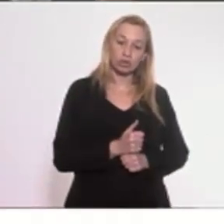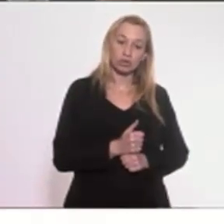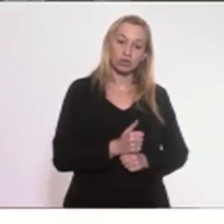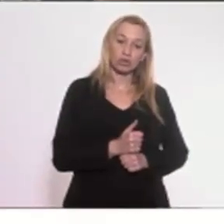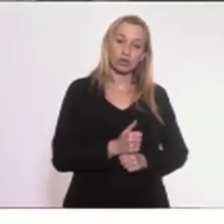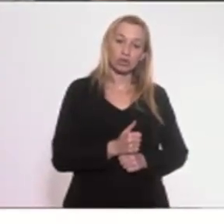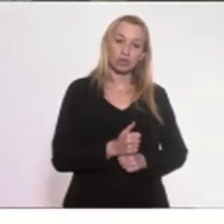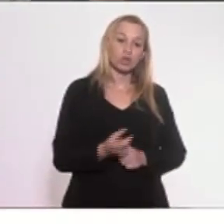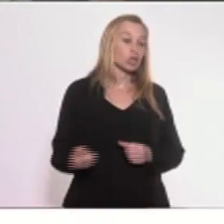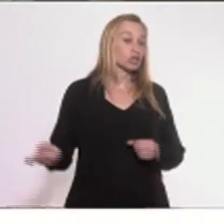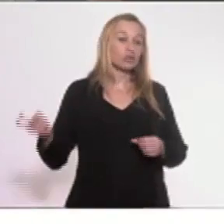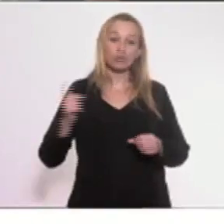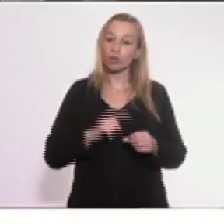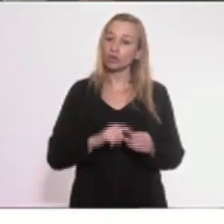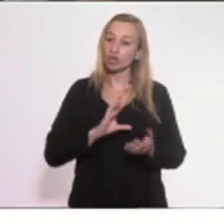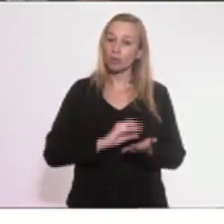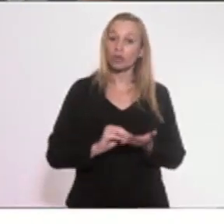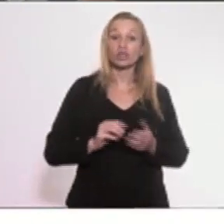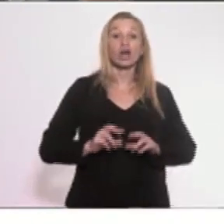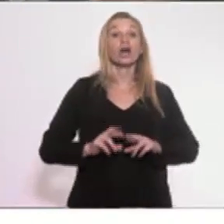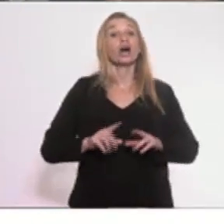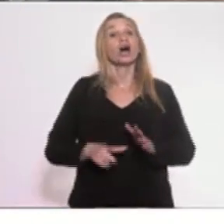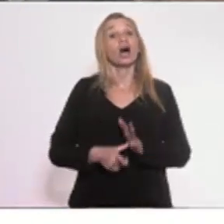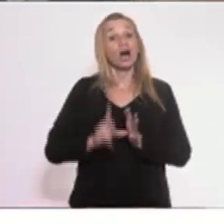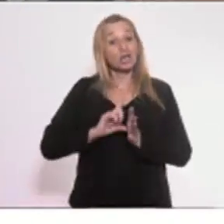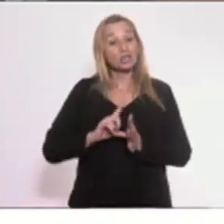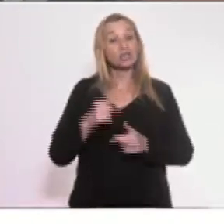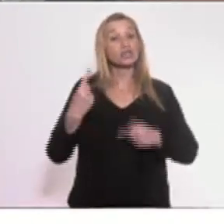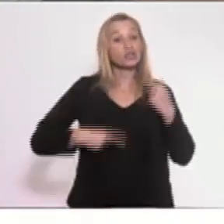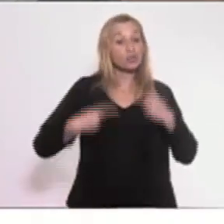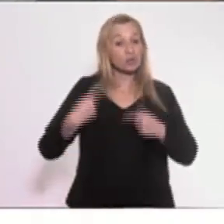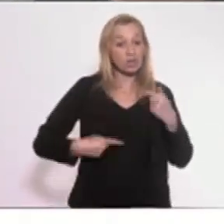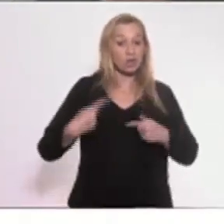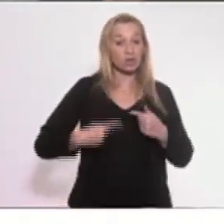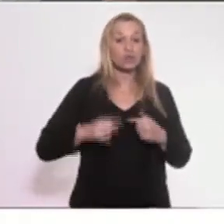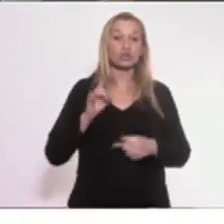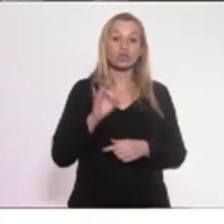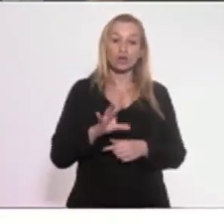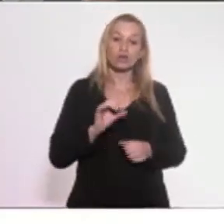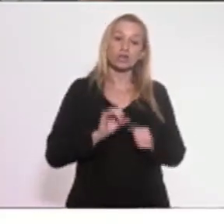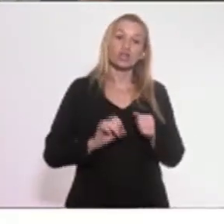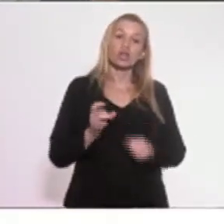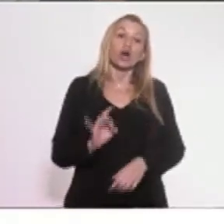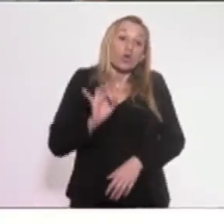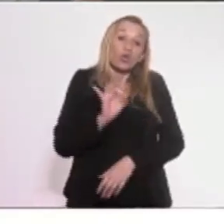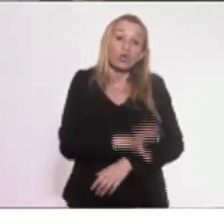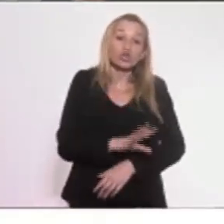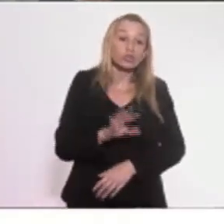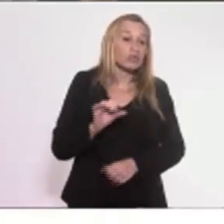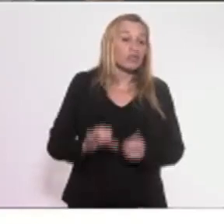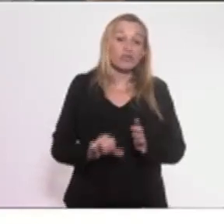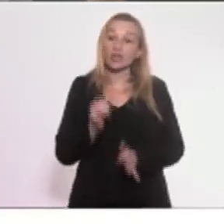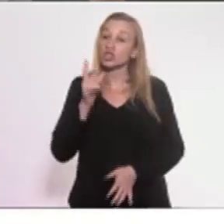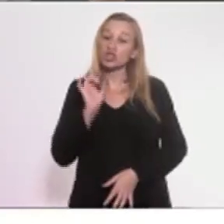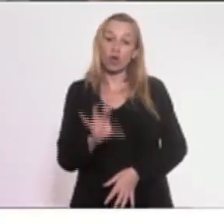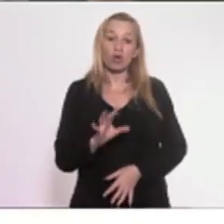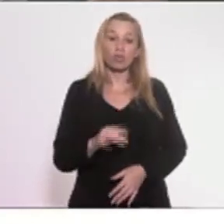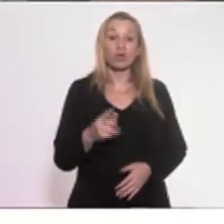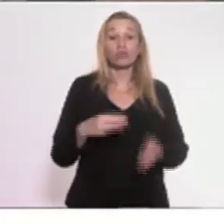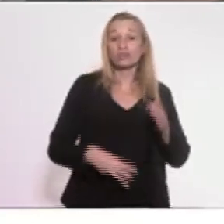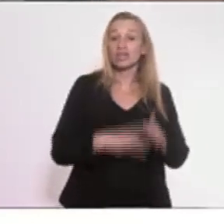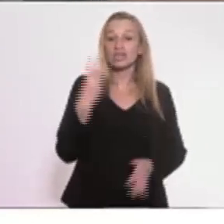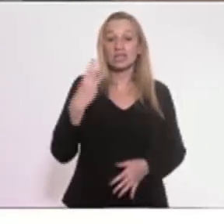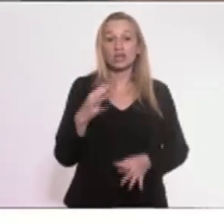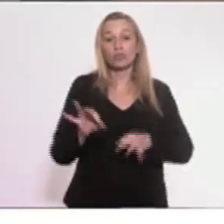não retorne ele à pauta antes de uma prévia discussão. E só vou fazer isso pela última vez, porque já é o terceiro projeto